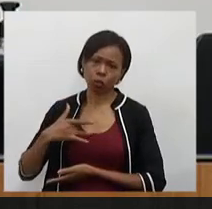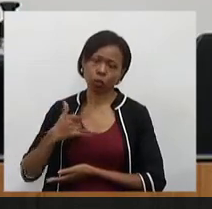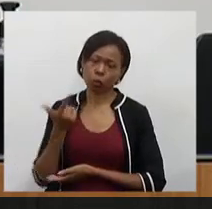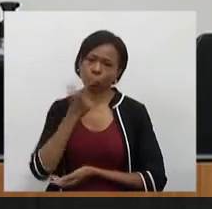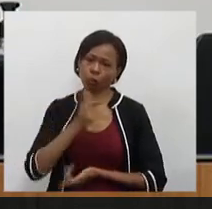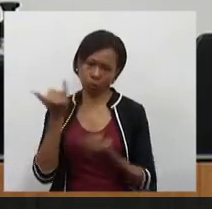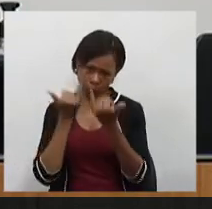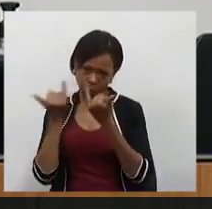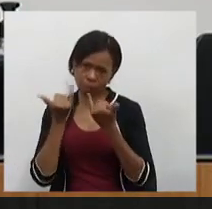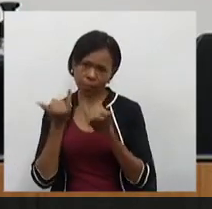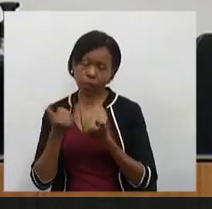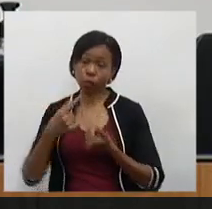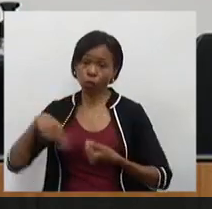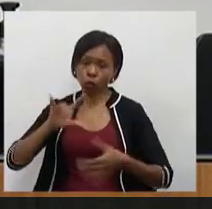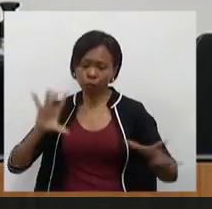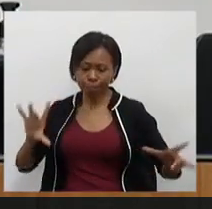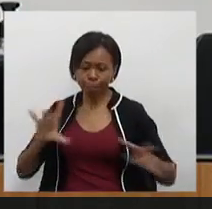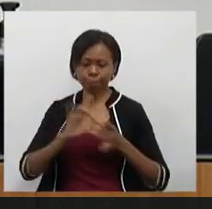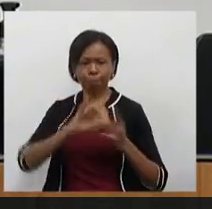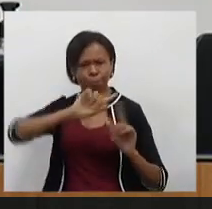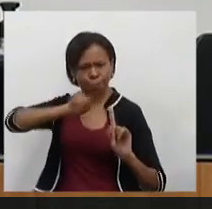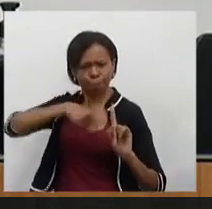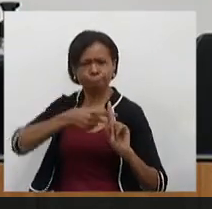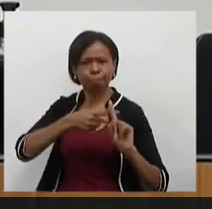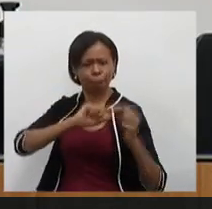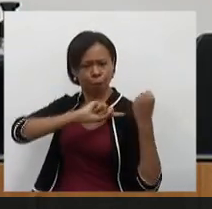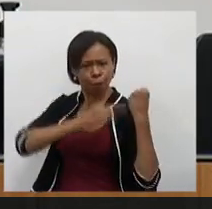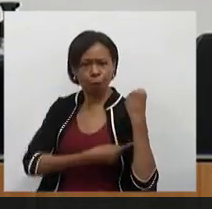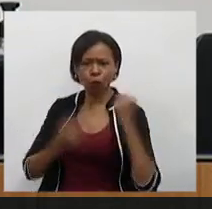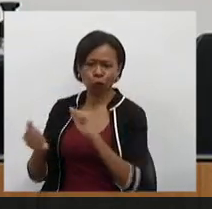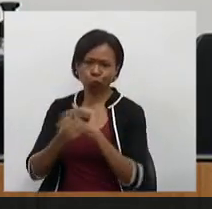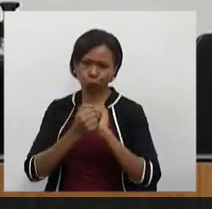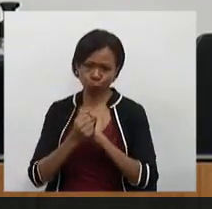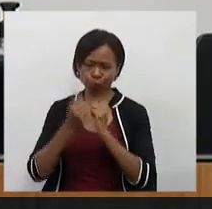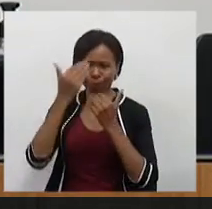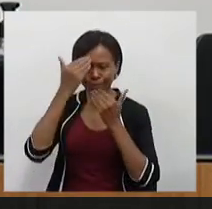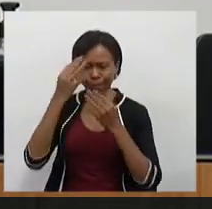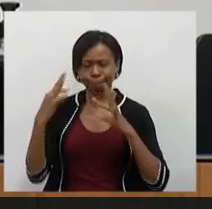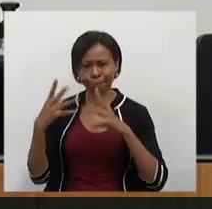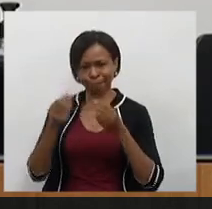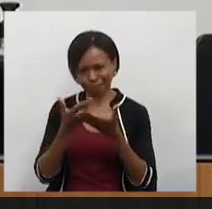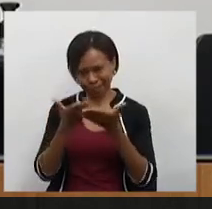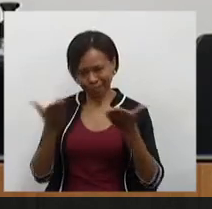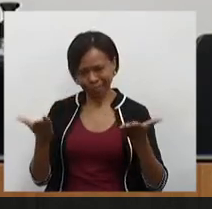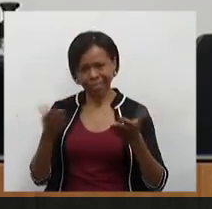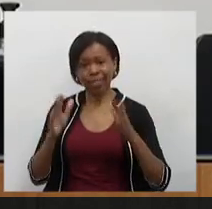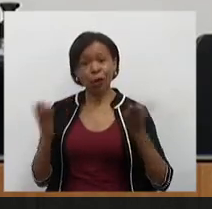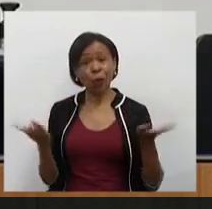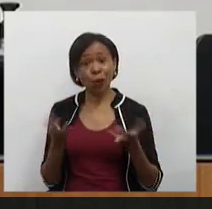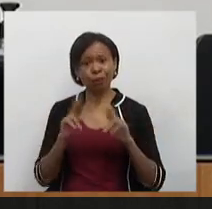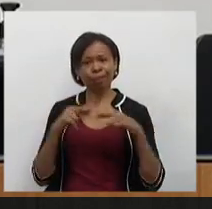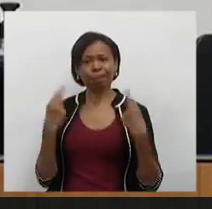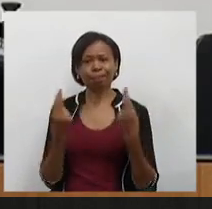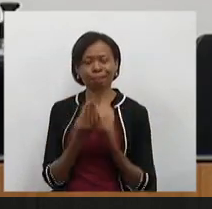Então, vamos somar força e muito obrigado a todos. Tá? Vou encerrar então essa reunião